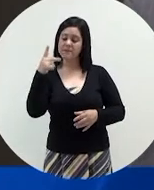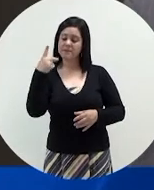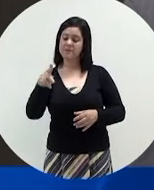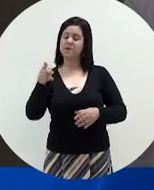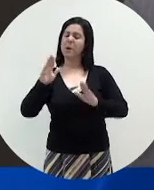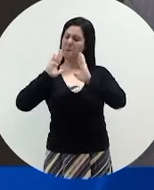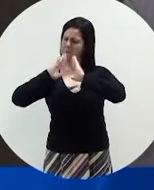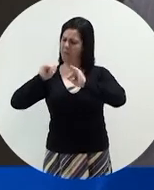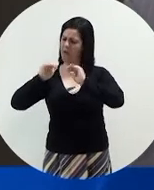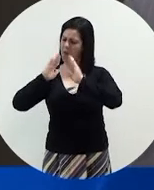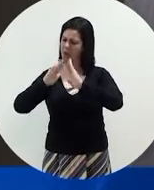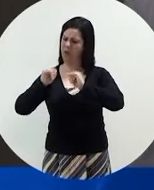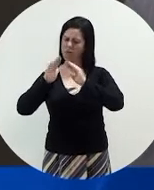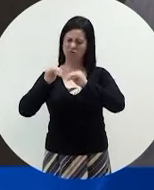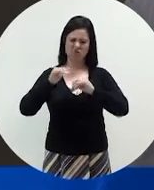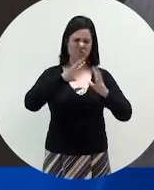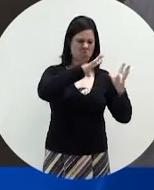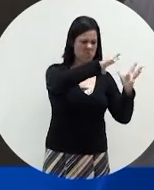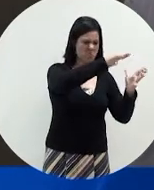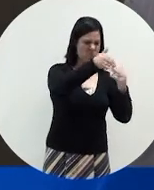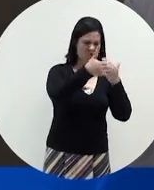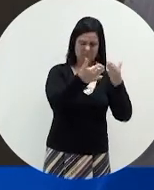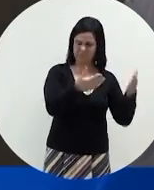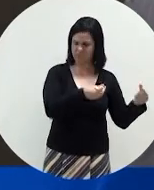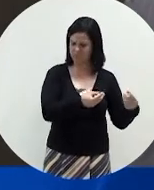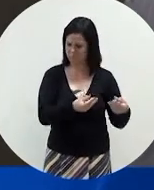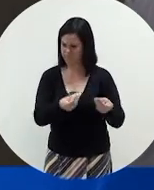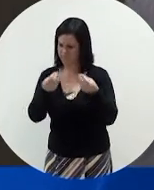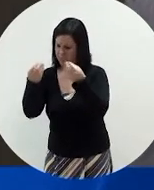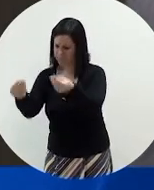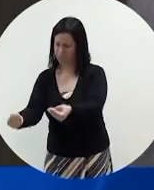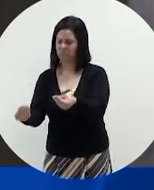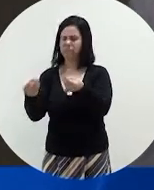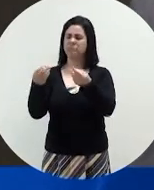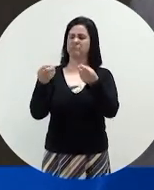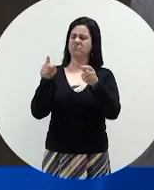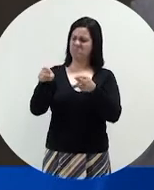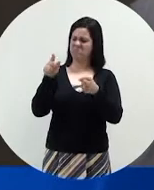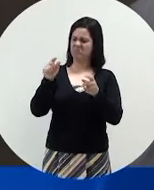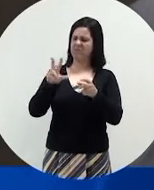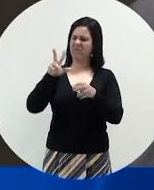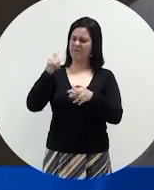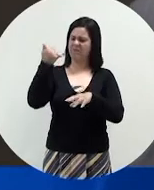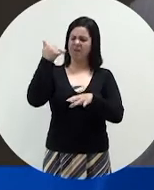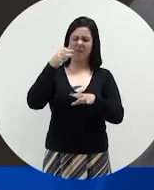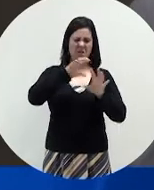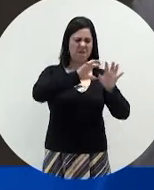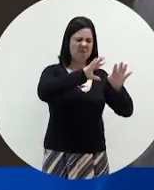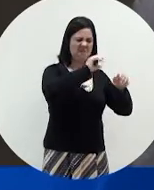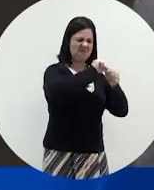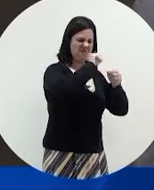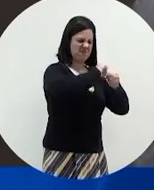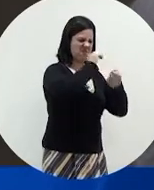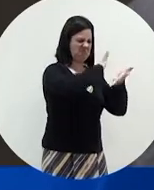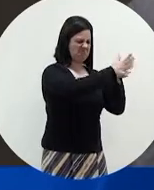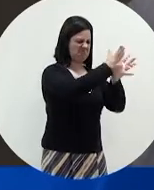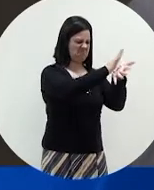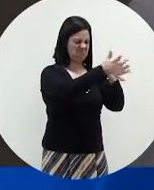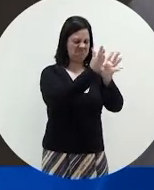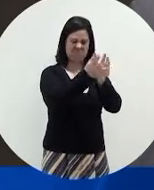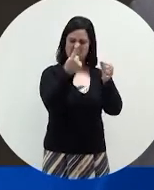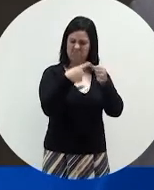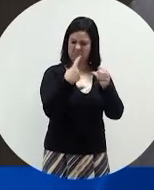diz: anunciarei o que o Senhor afirmou. O Senhor me disse: você é meu filho, hoje eu me tornei seu